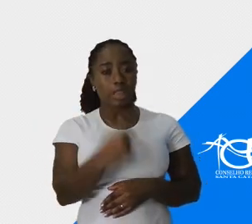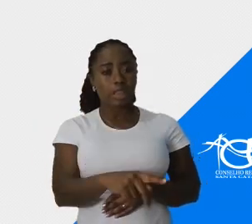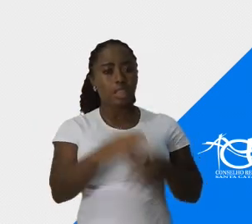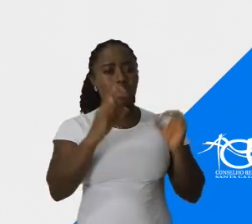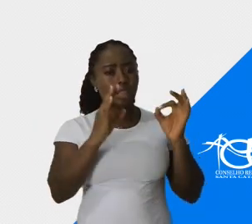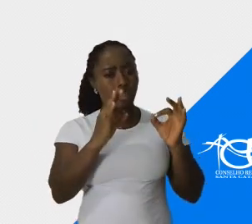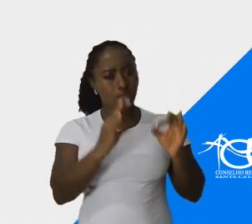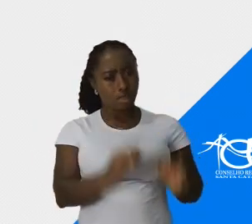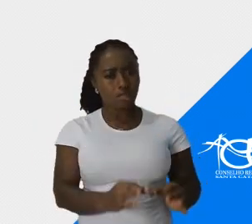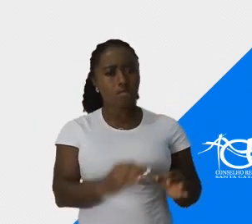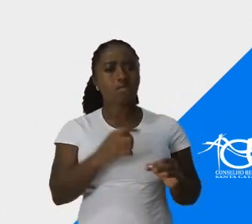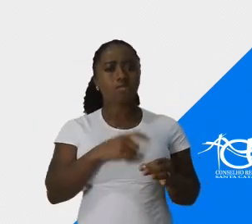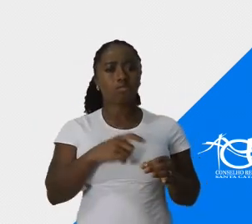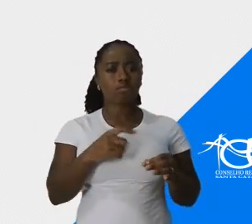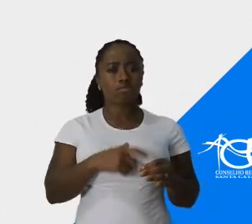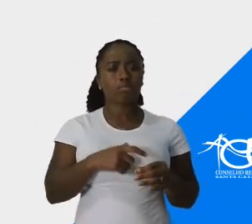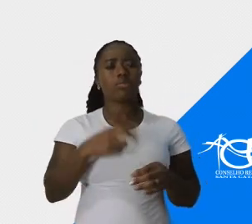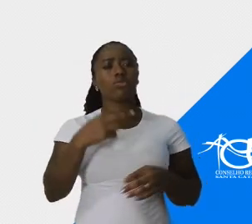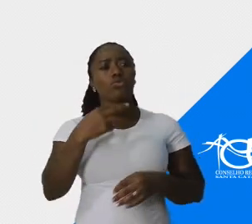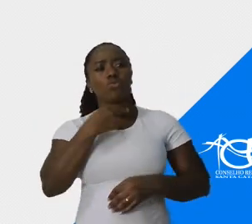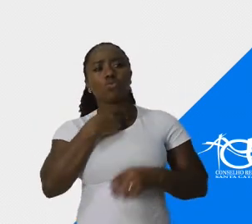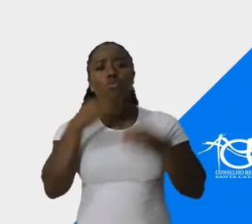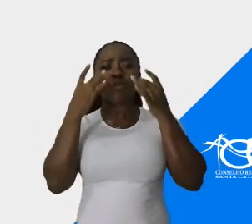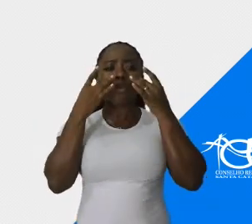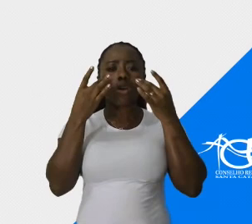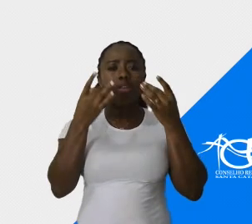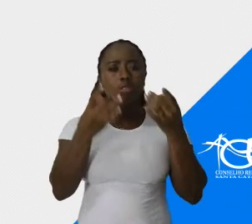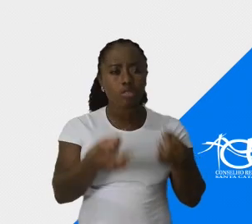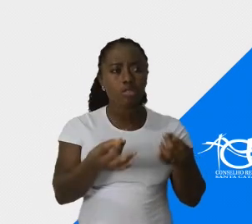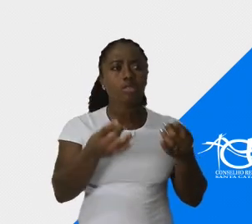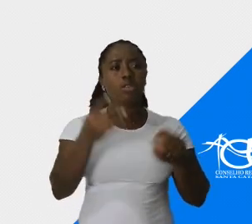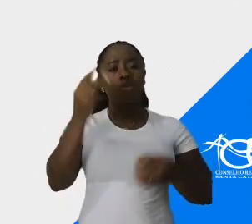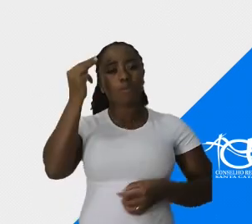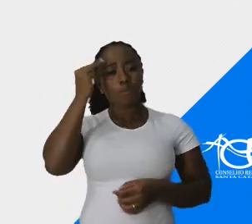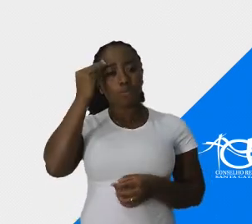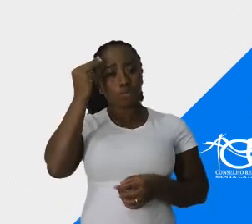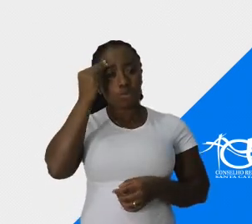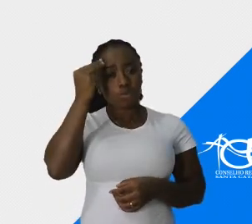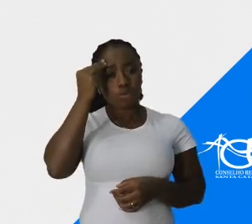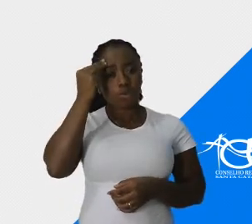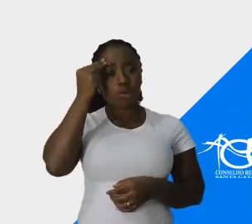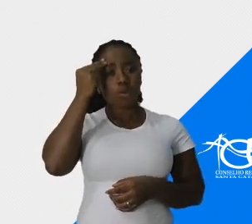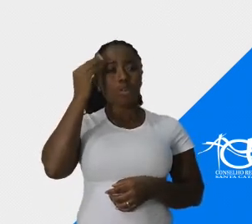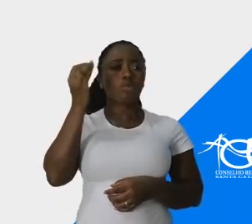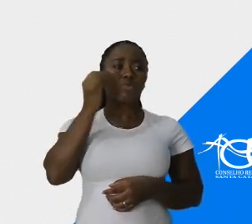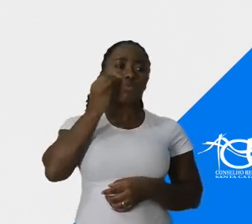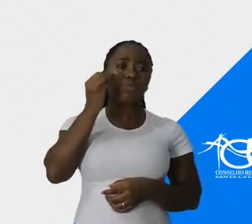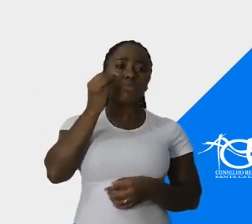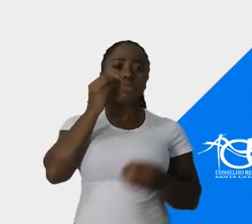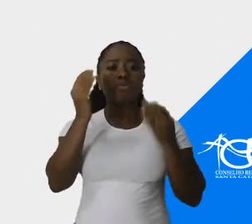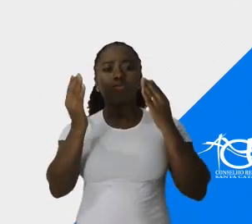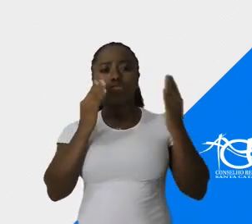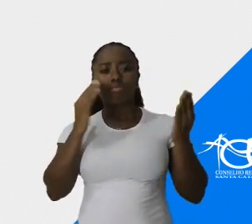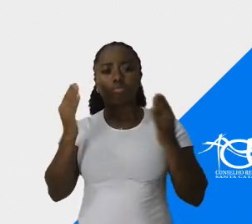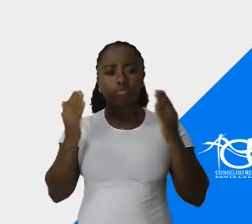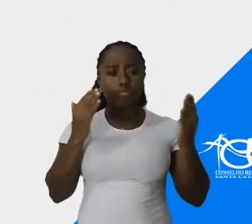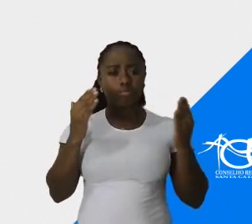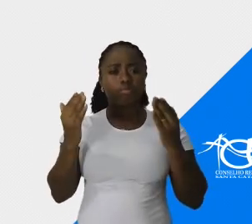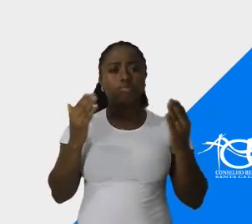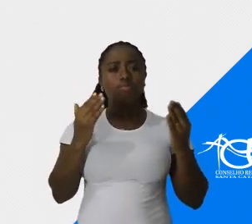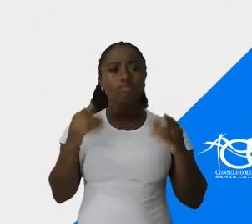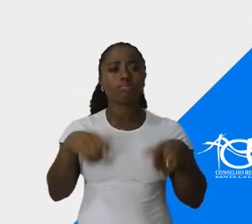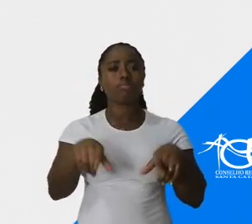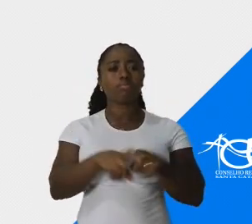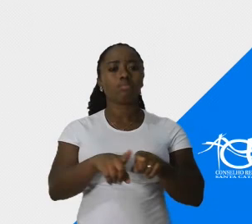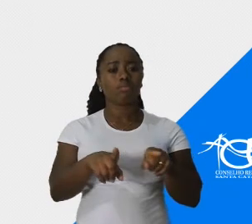atenção, alteração mnemônica, déficit cognitivo ou não, alteração de personalidade, é o usador, abusador de substâncias psicoativas, ou